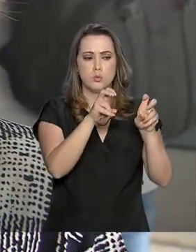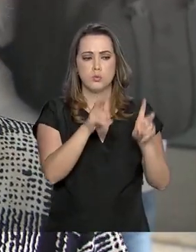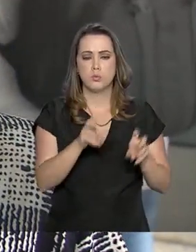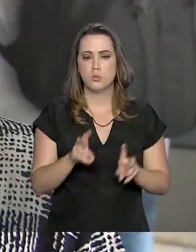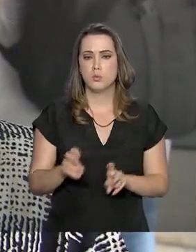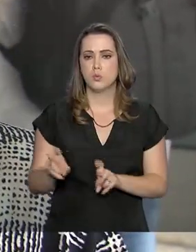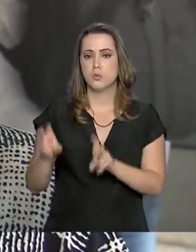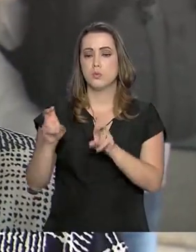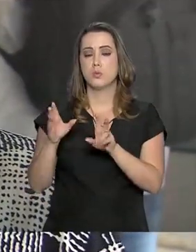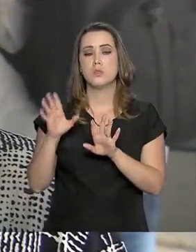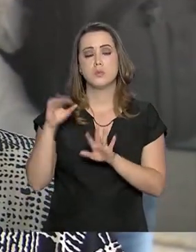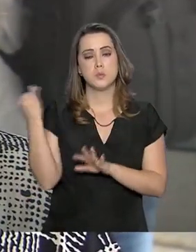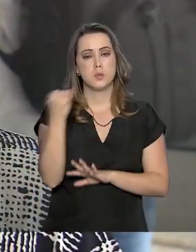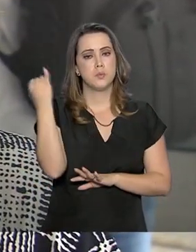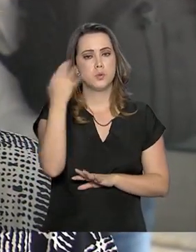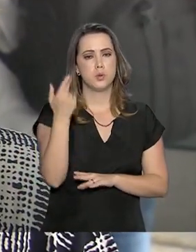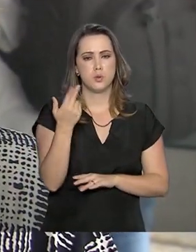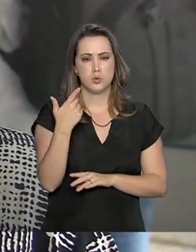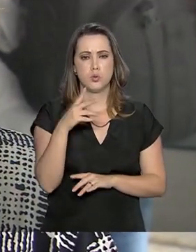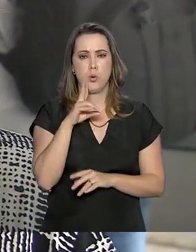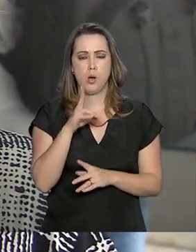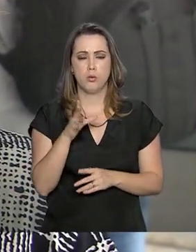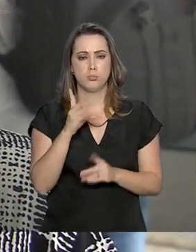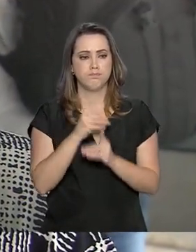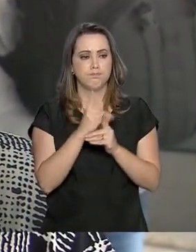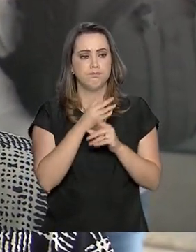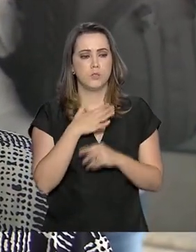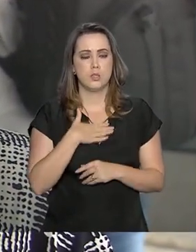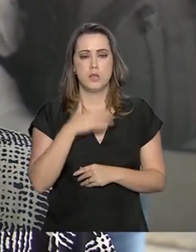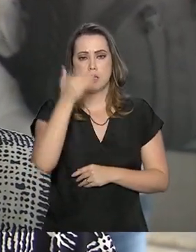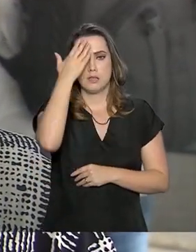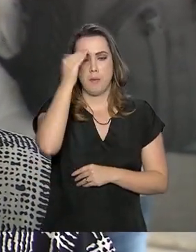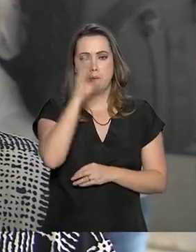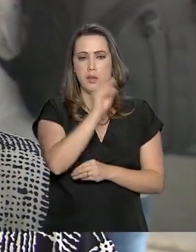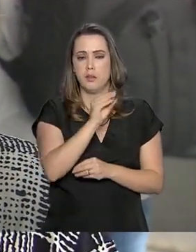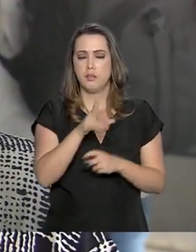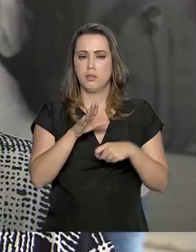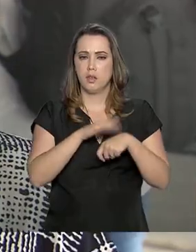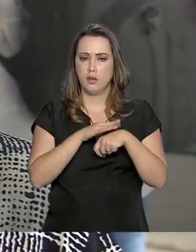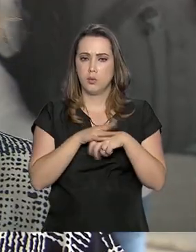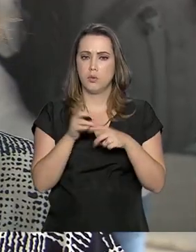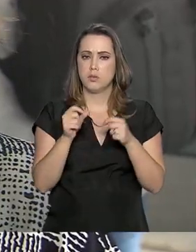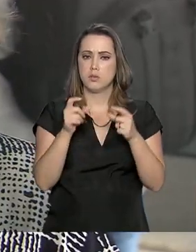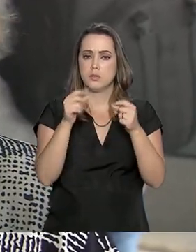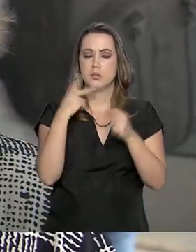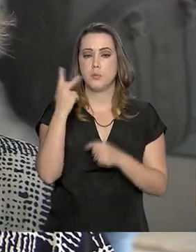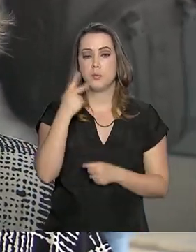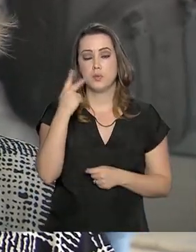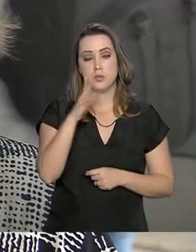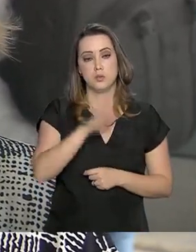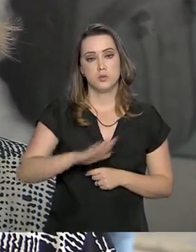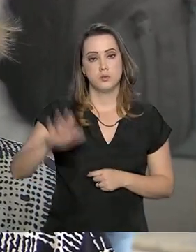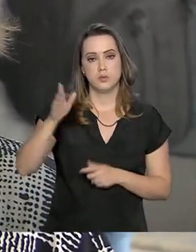que são tão importantes quanto o diagnóstico e tratamento na Política Nacional de Prevenção e Controle do Câncer.